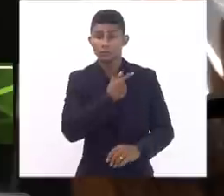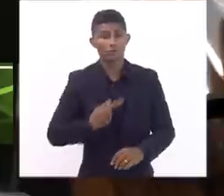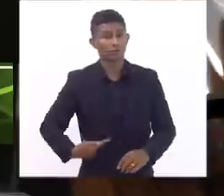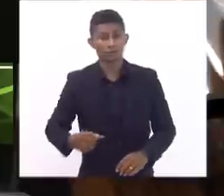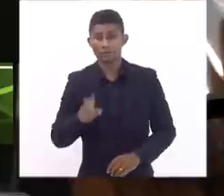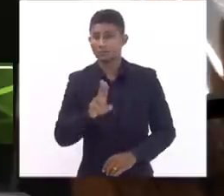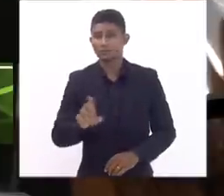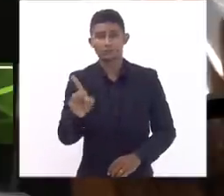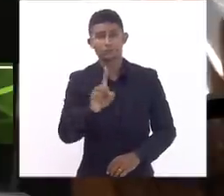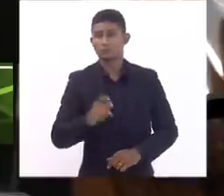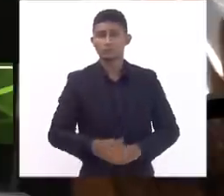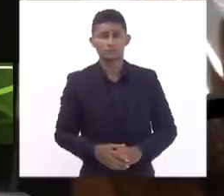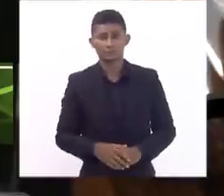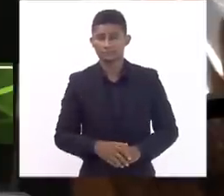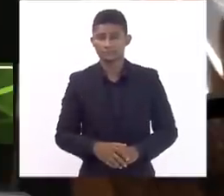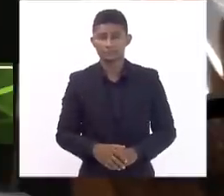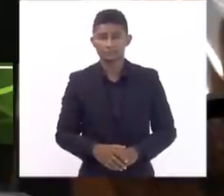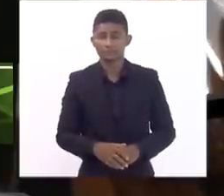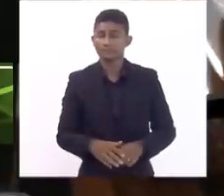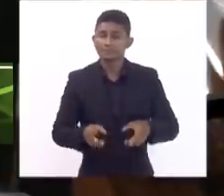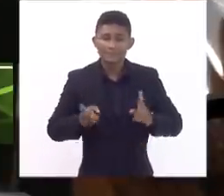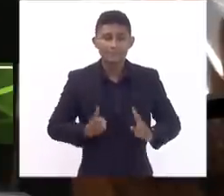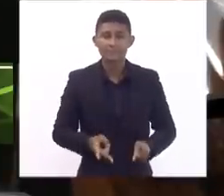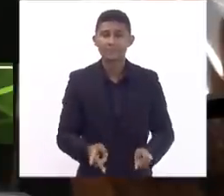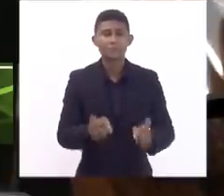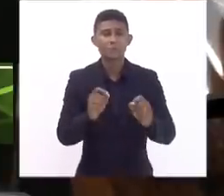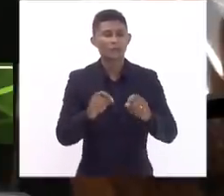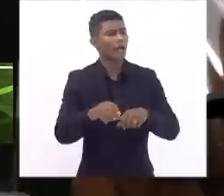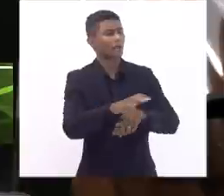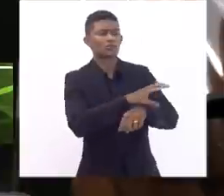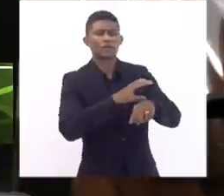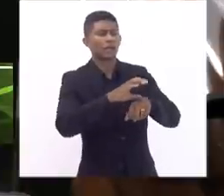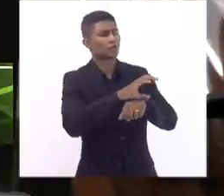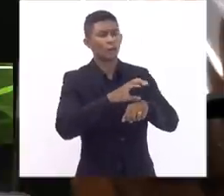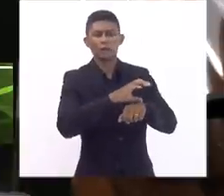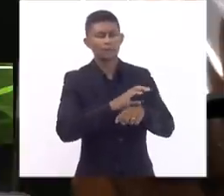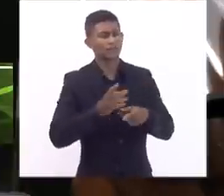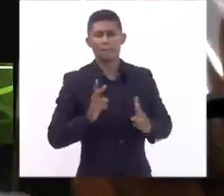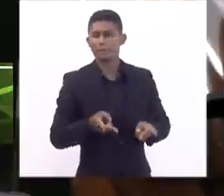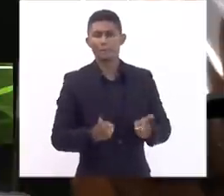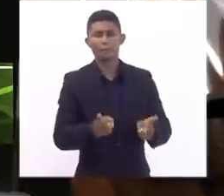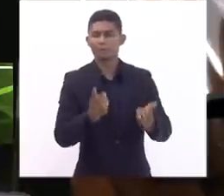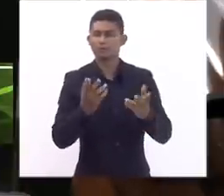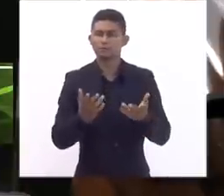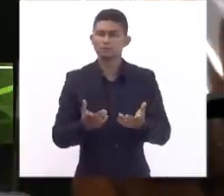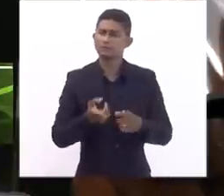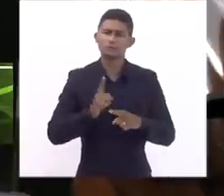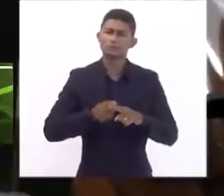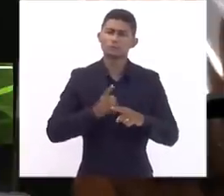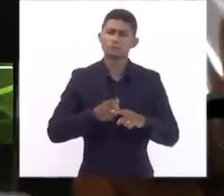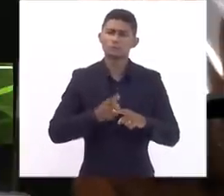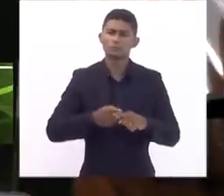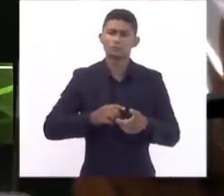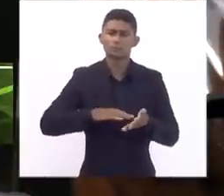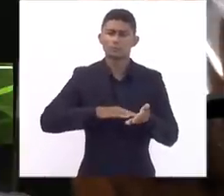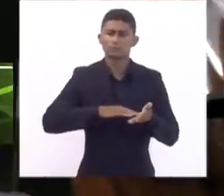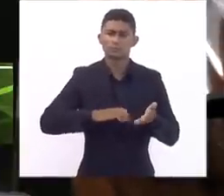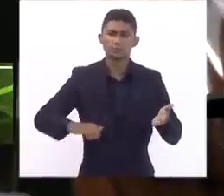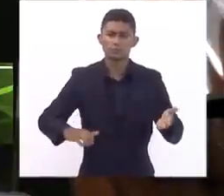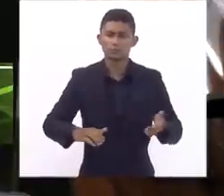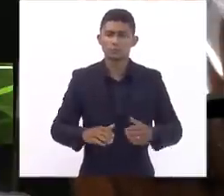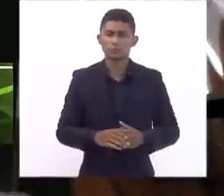prerrogativa e sempre apela pela constitucionalidade. Então, por que ele está vetando? Vício